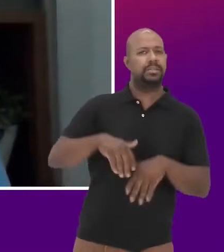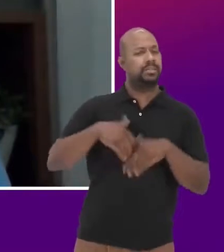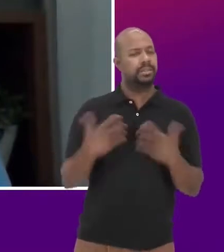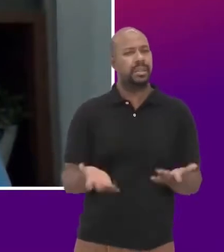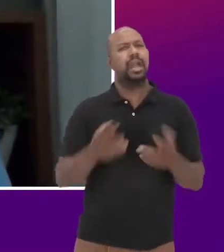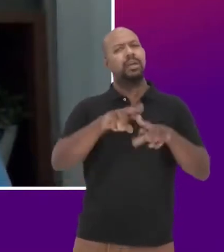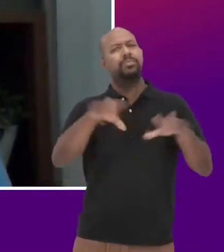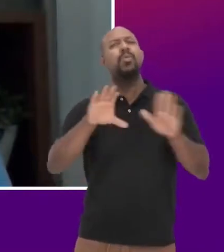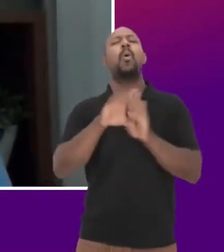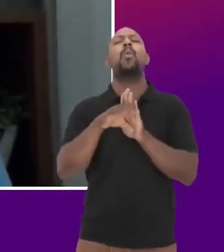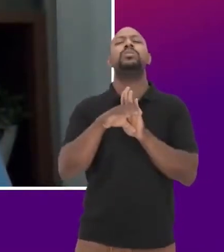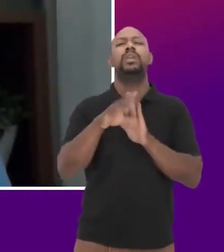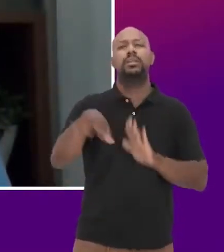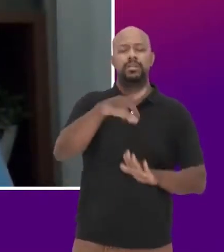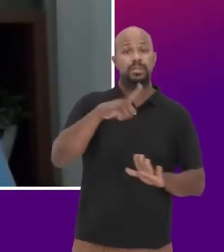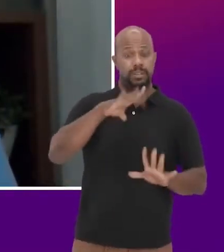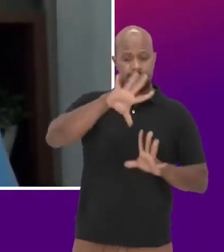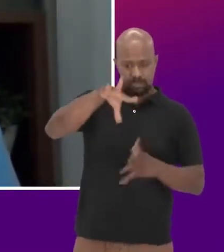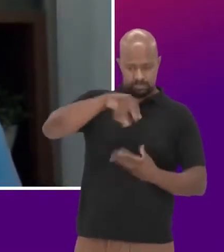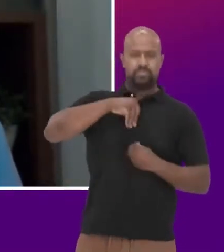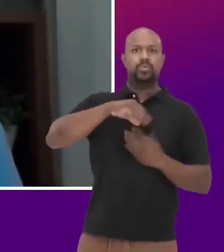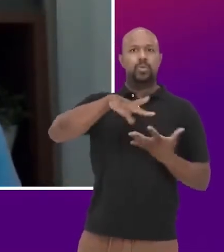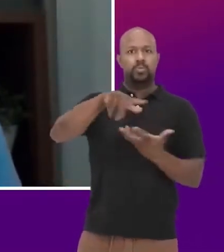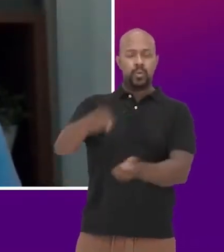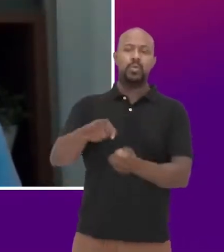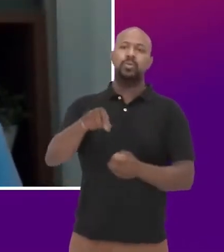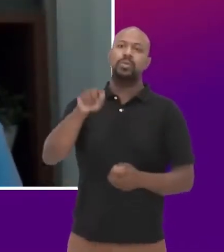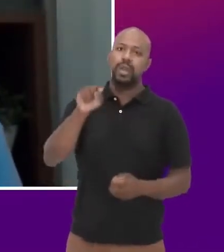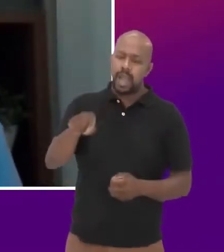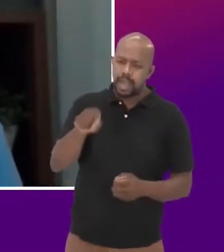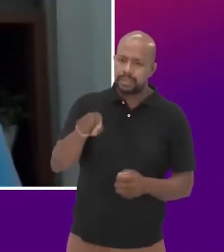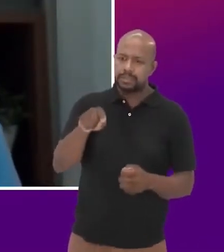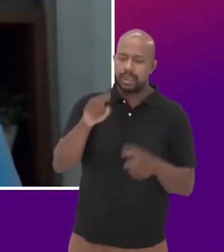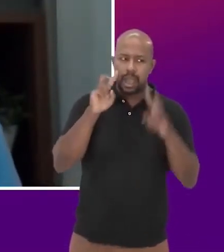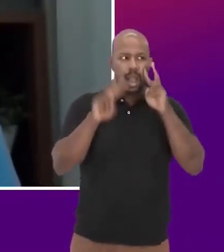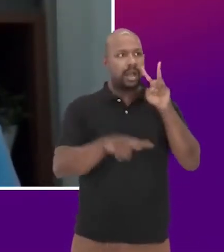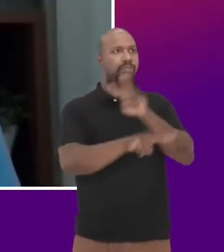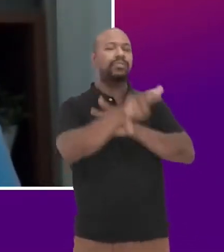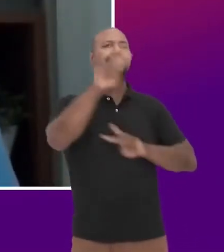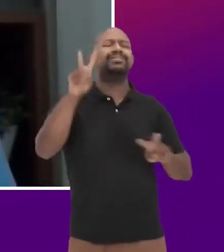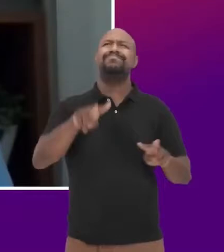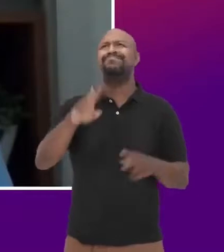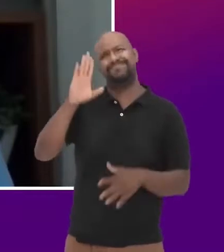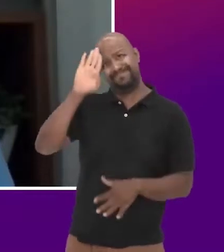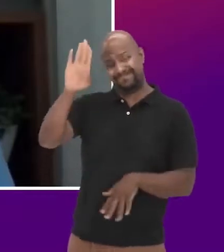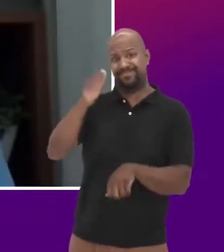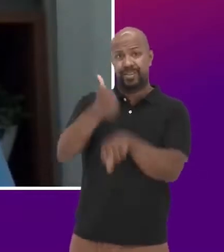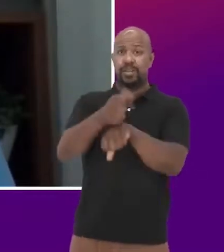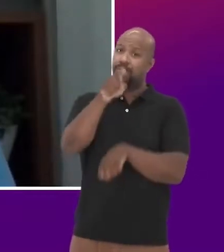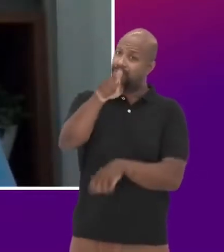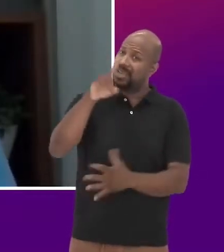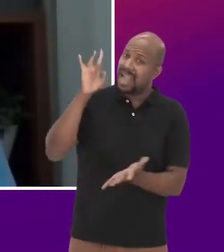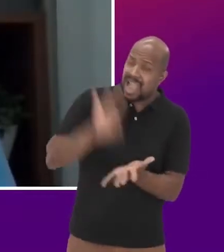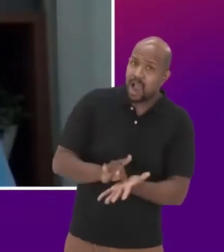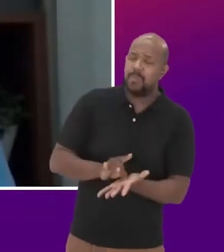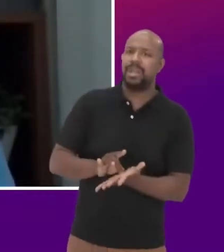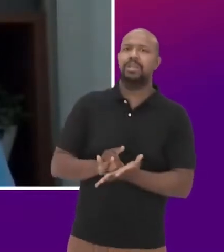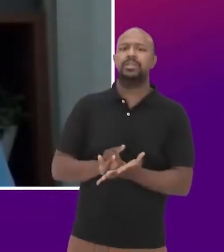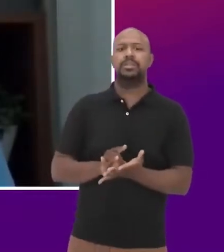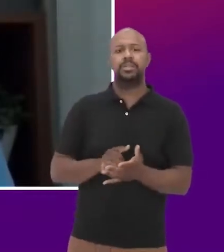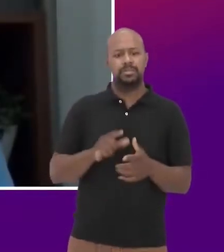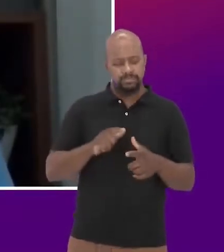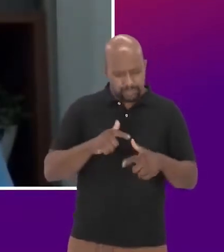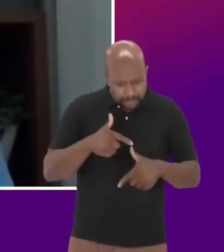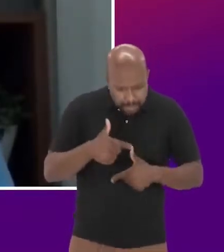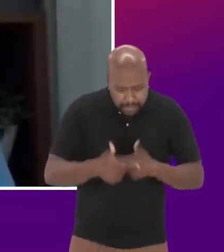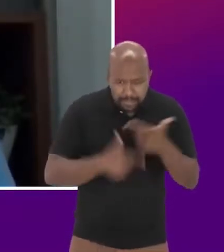determinados conceitos que eles possuem do mundo, essa cosmovisão ela é fundamental para que você realmente faça com que